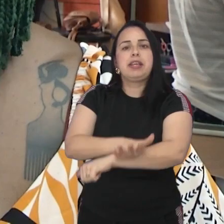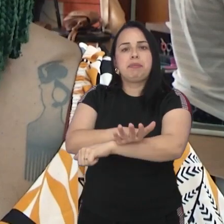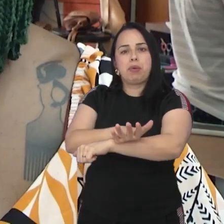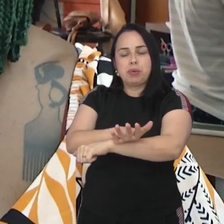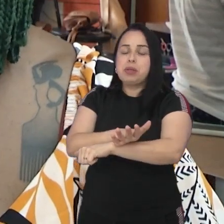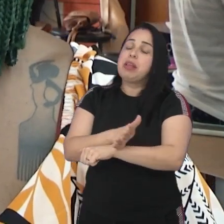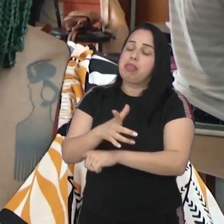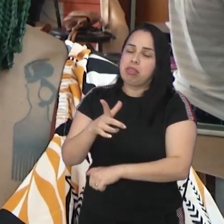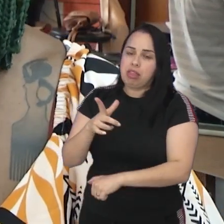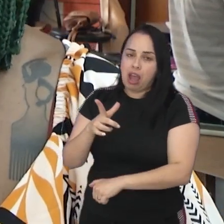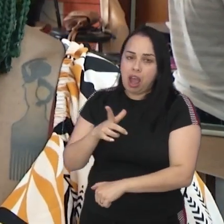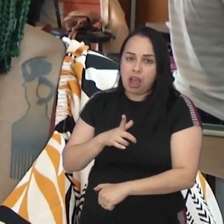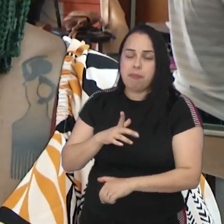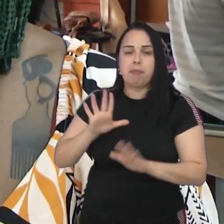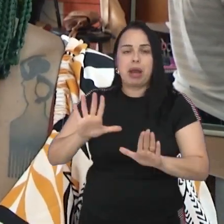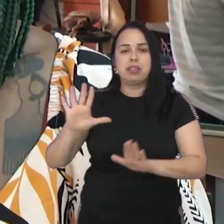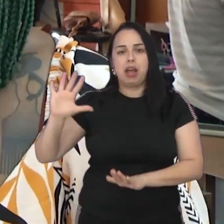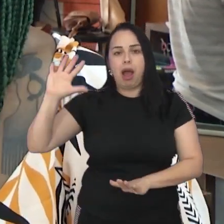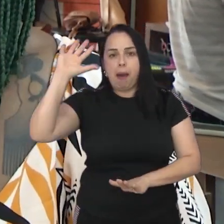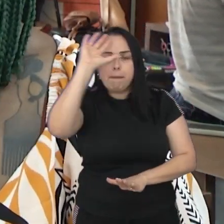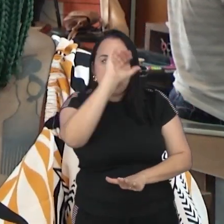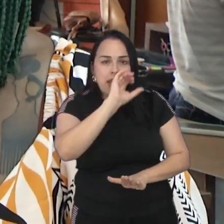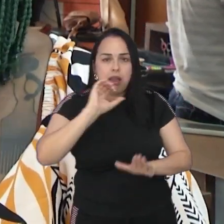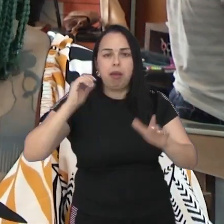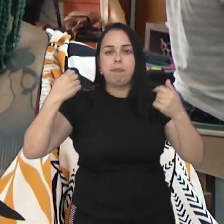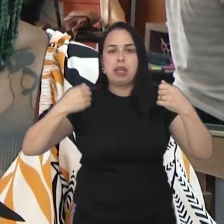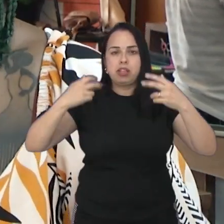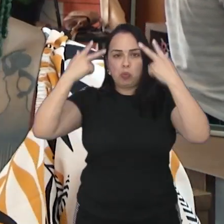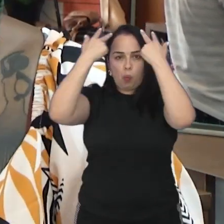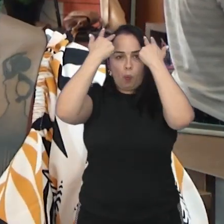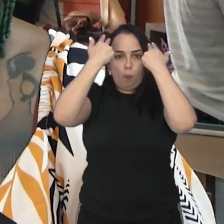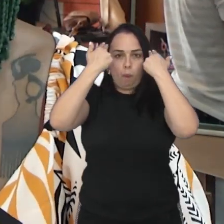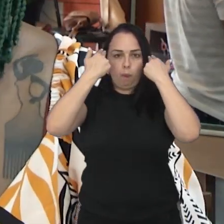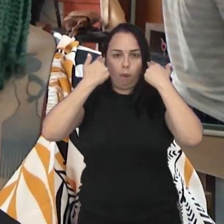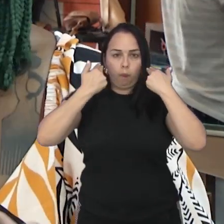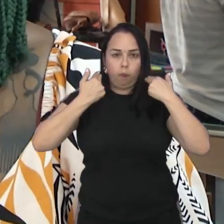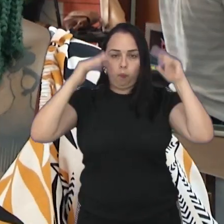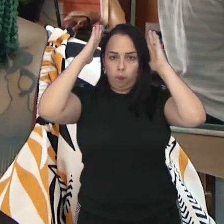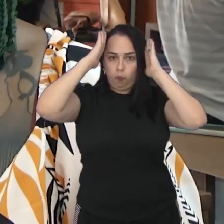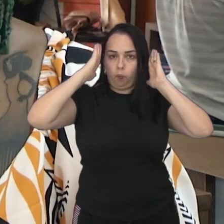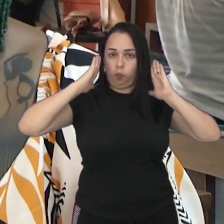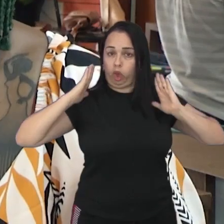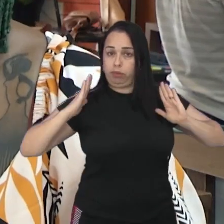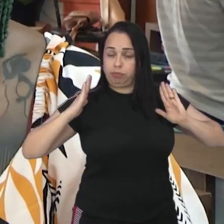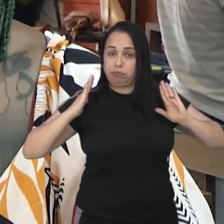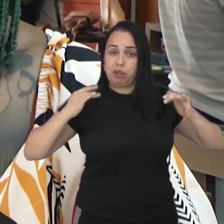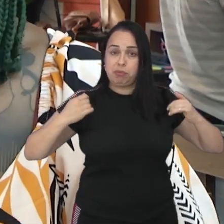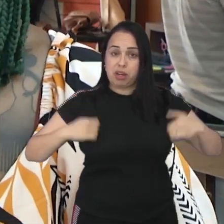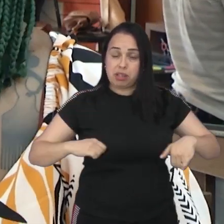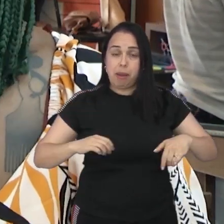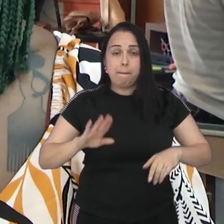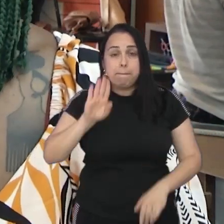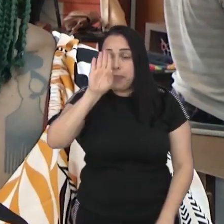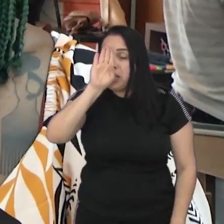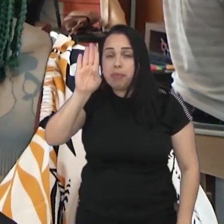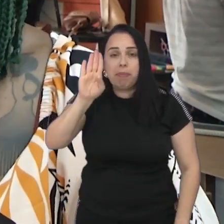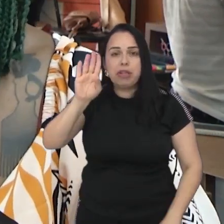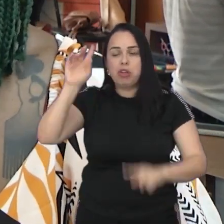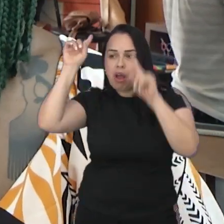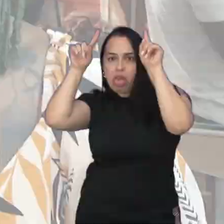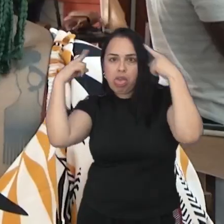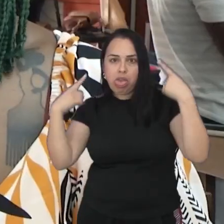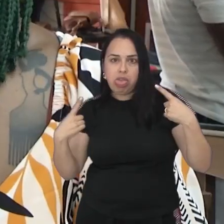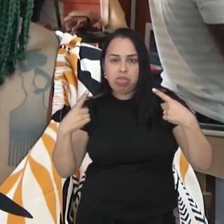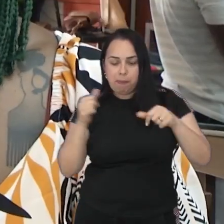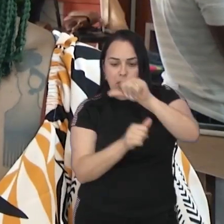estrutural, né? Então, a gente já aprende desde cedo que tem que abaixar o cabelo, que tem que comportar o cabelo. Principalmente o cabelo